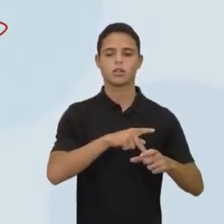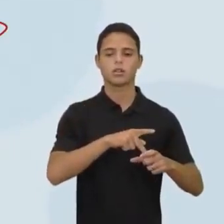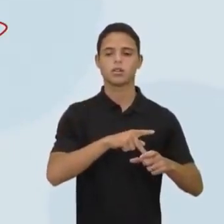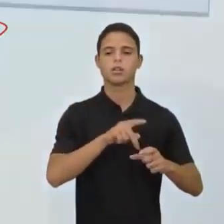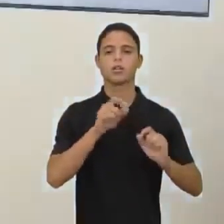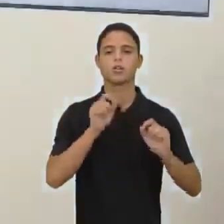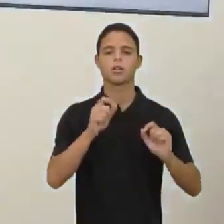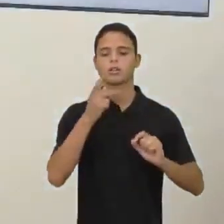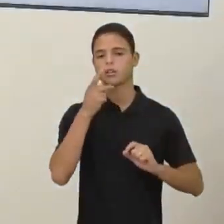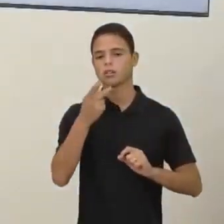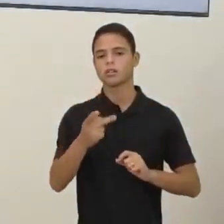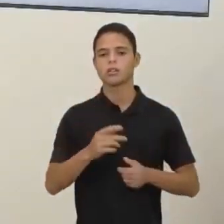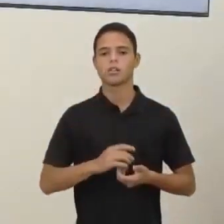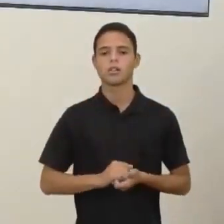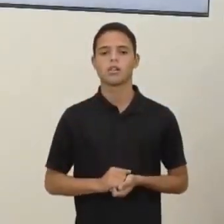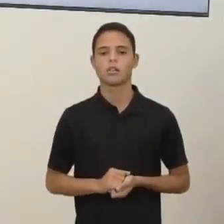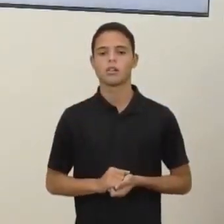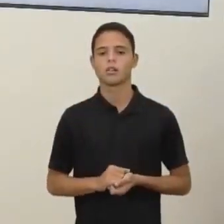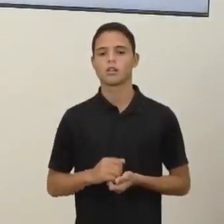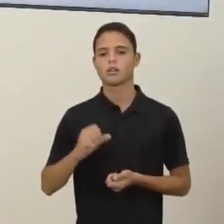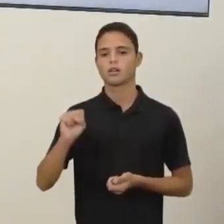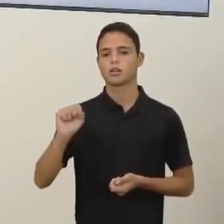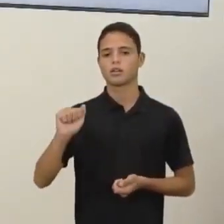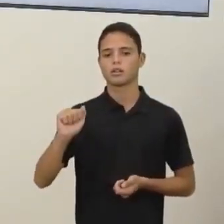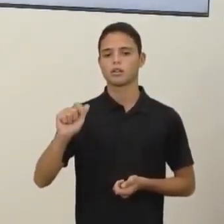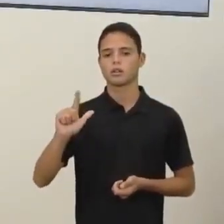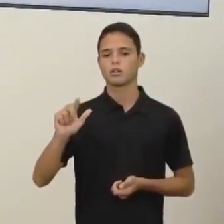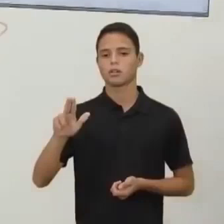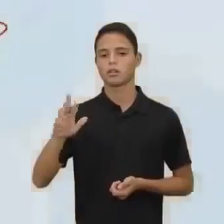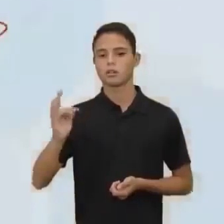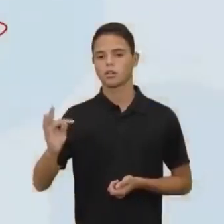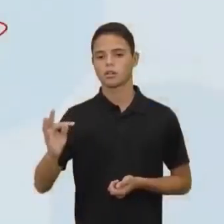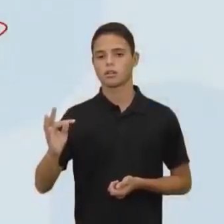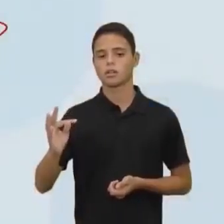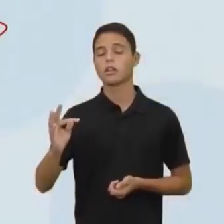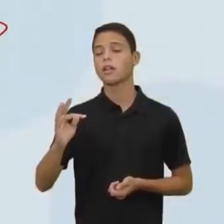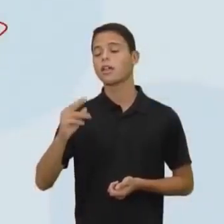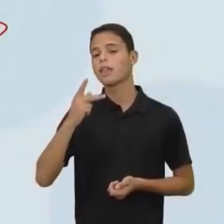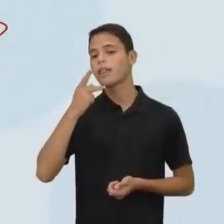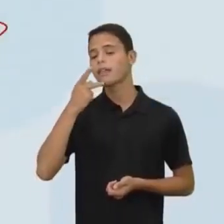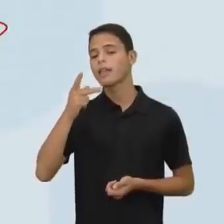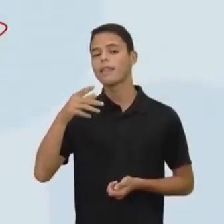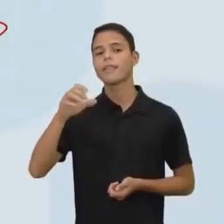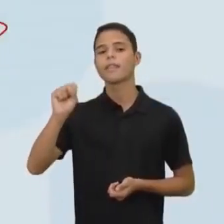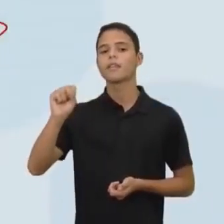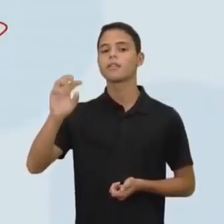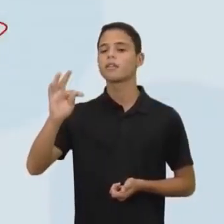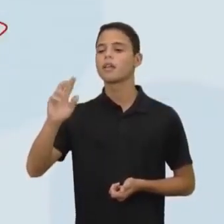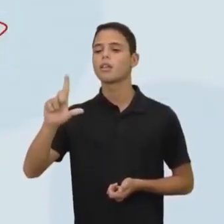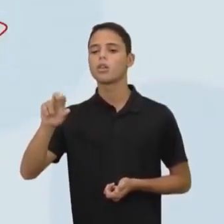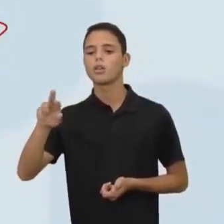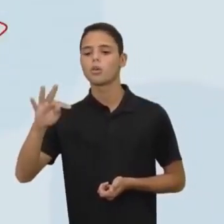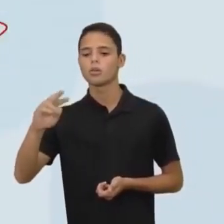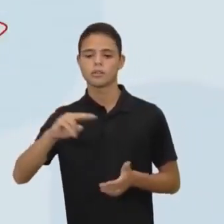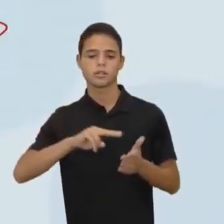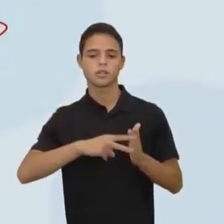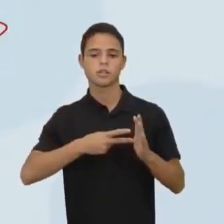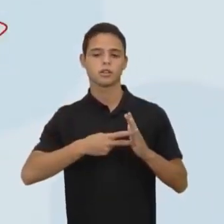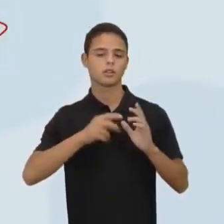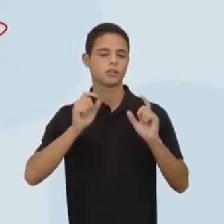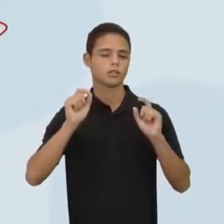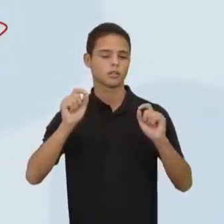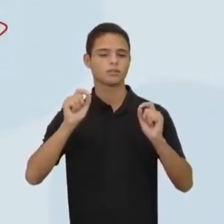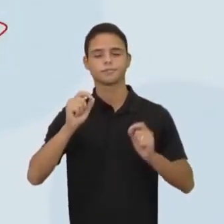que você fala? Salut. Salut? Salut. Por quê? Porque isso significa... Deixa eu ver se vai